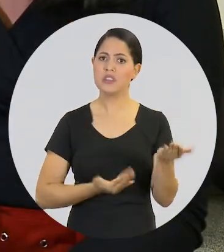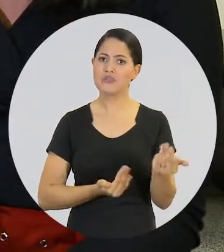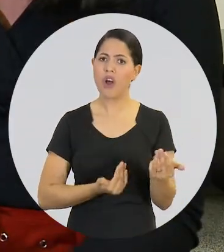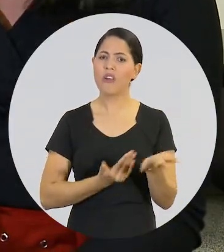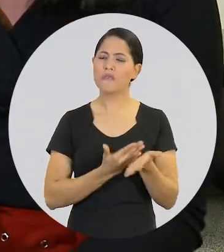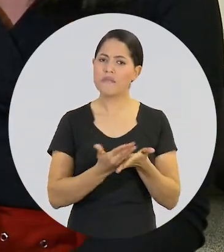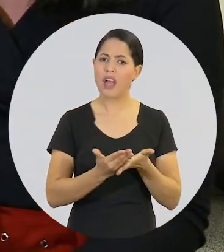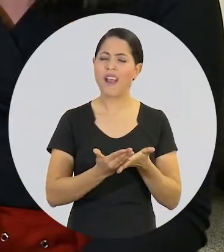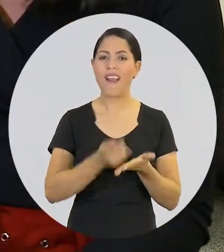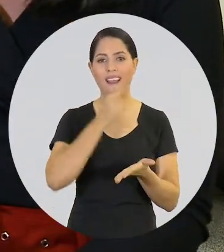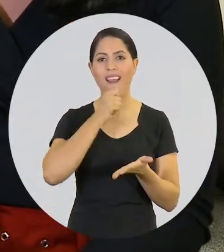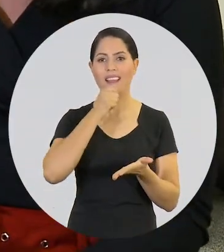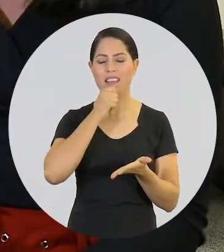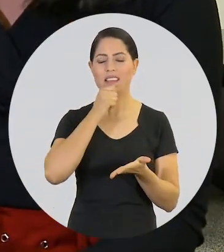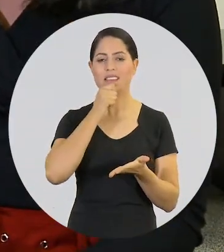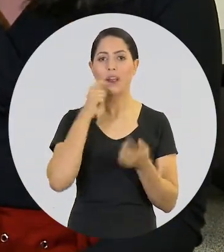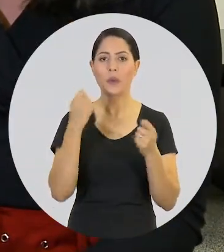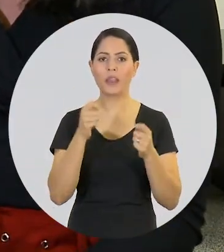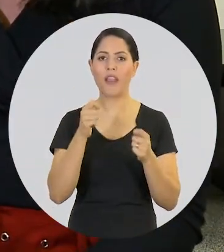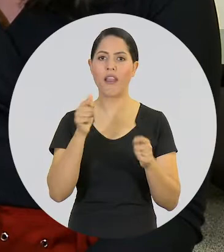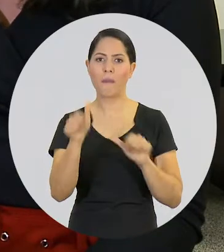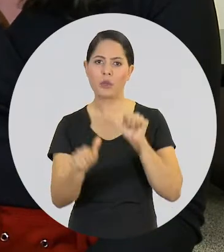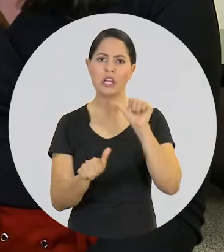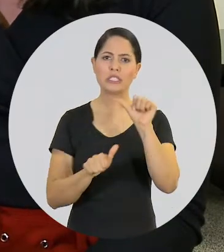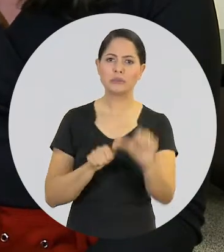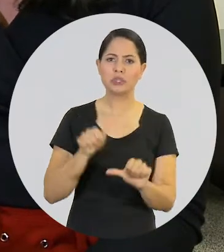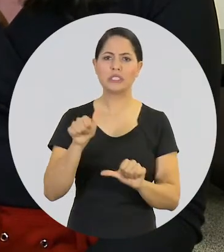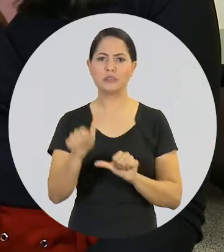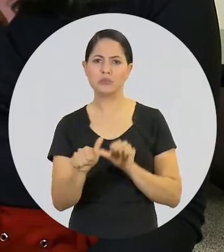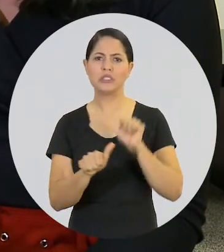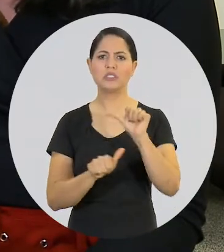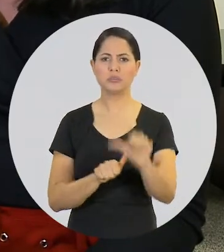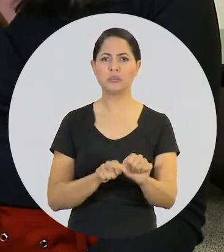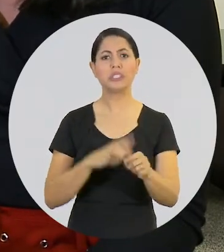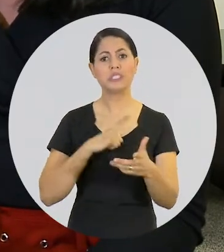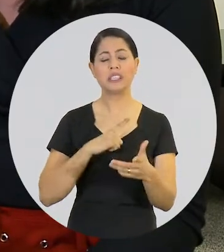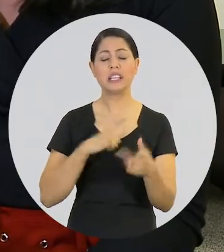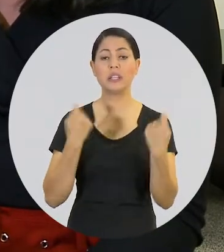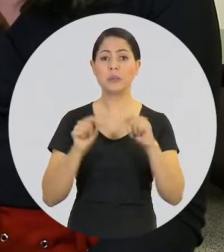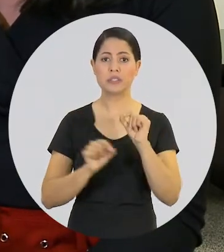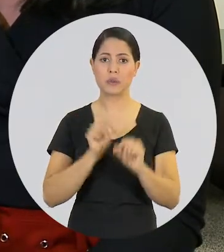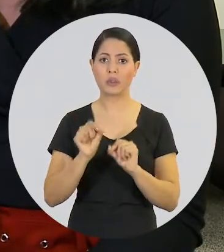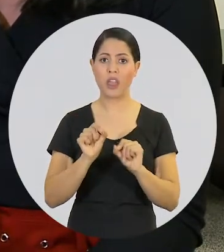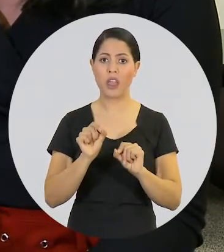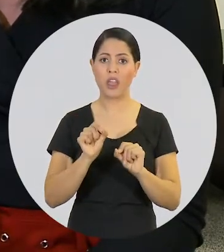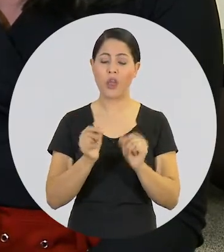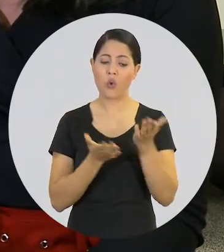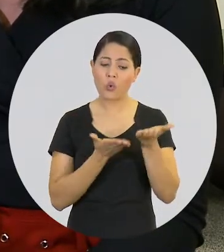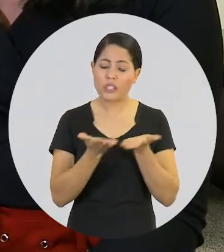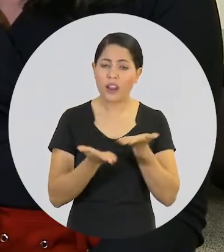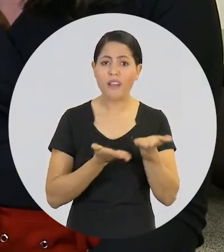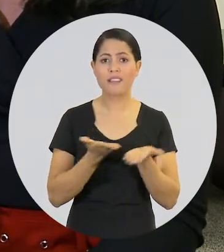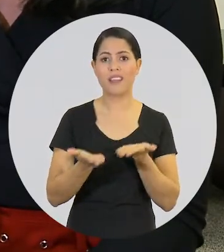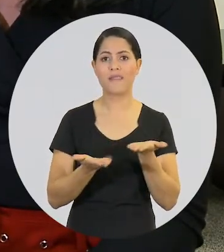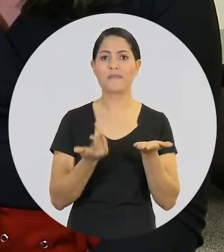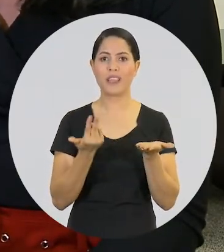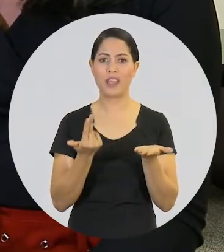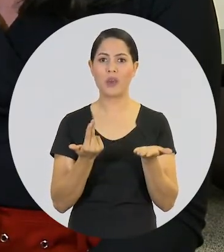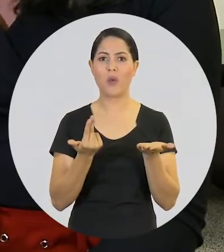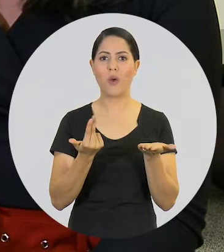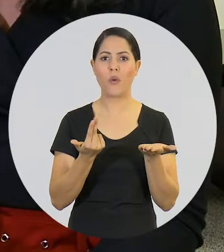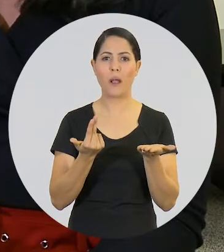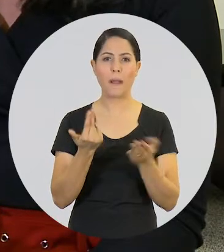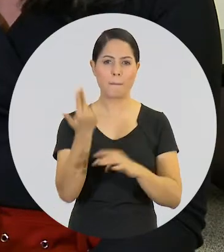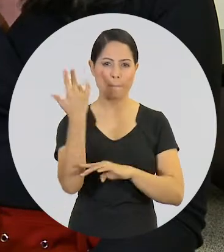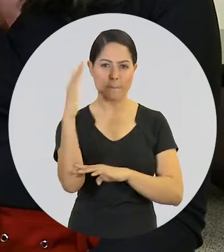democracia jovem, ela está sujeita ainda a oscilações. O que nós precisamos fazer é cuidar da democracia como